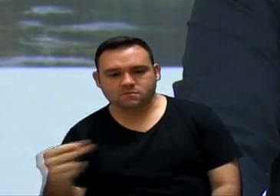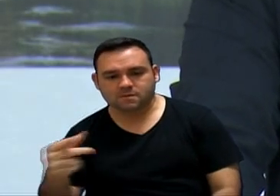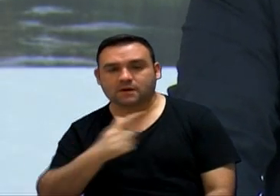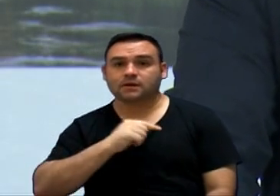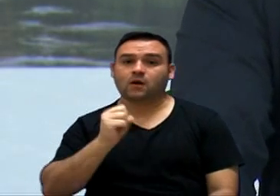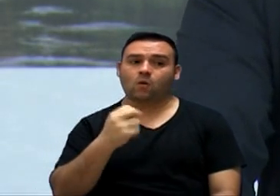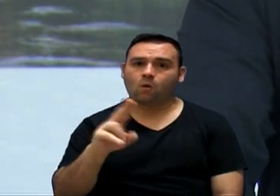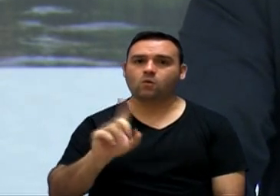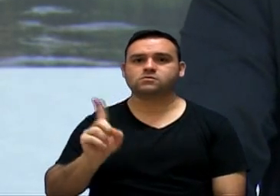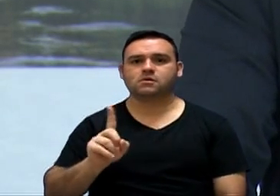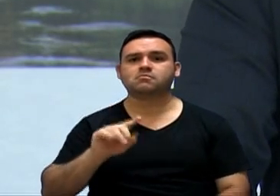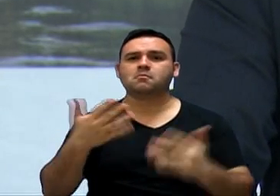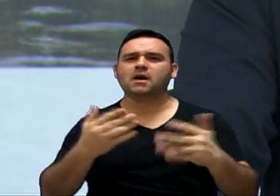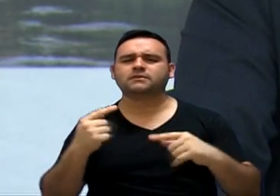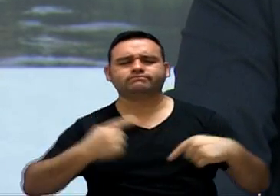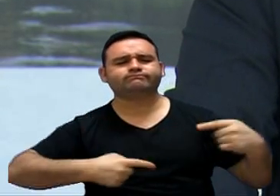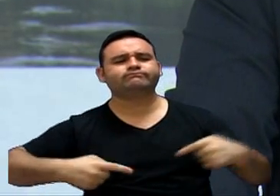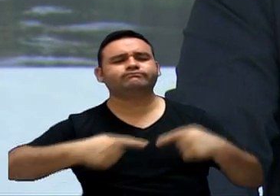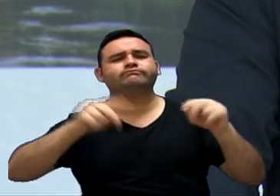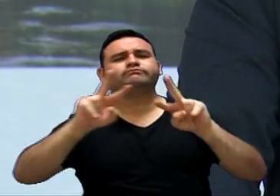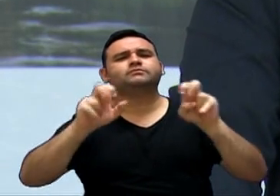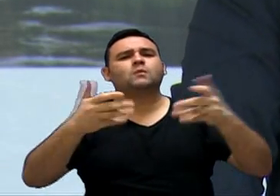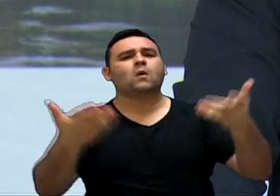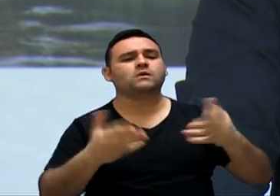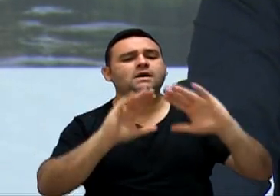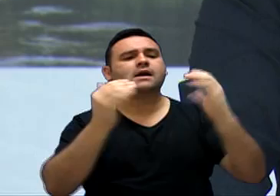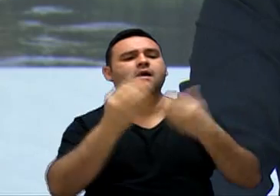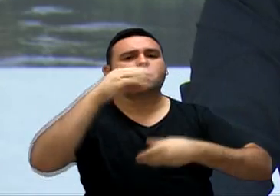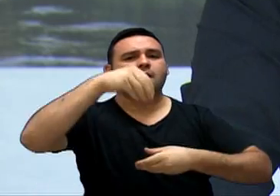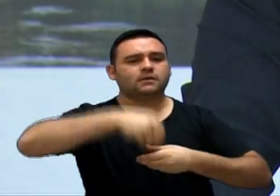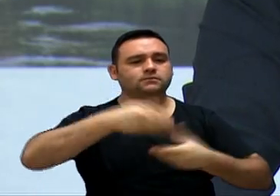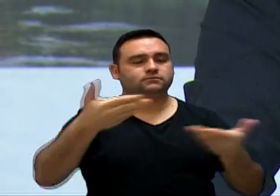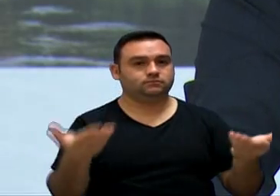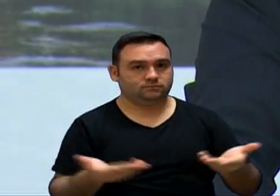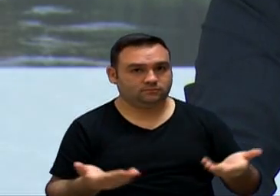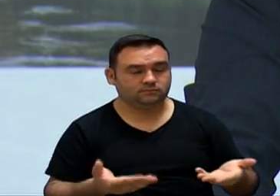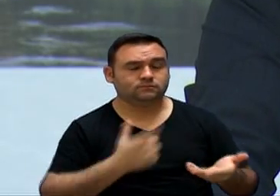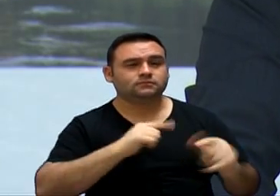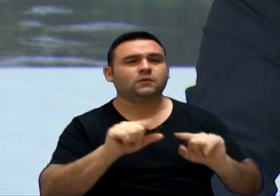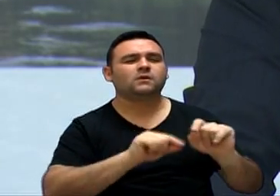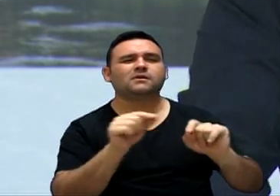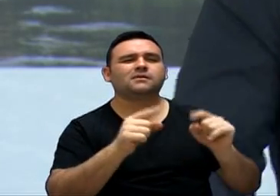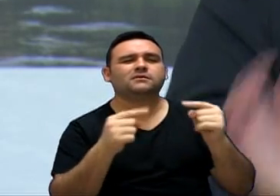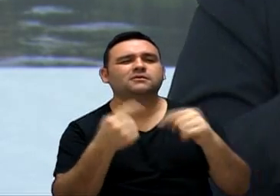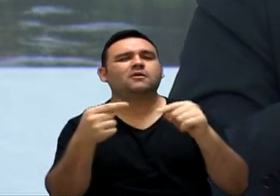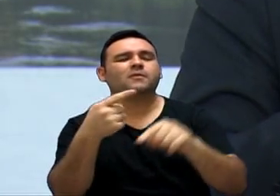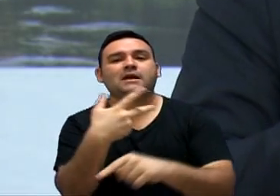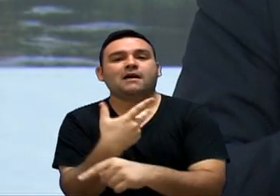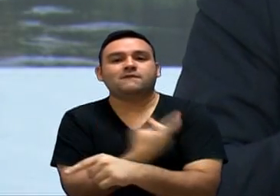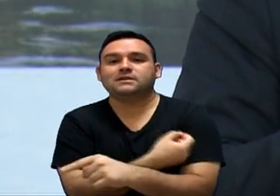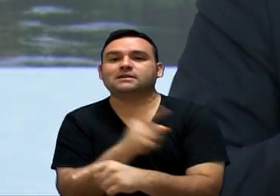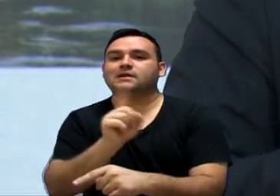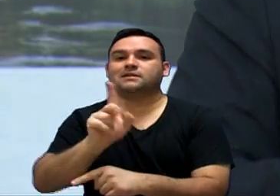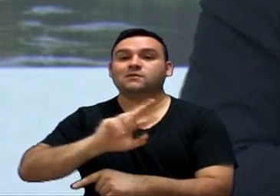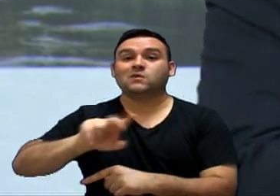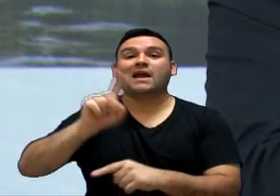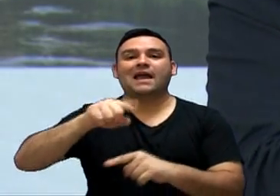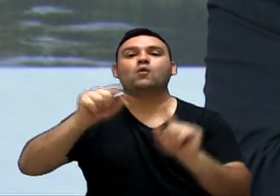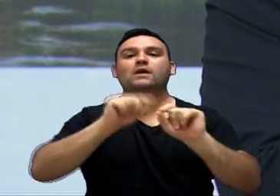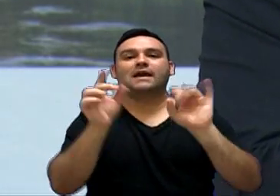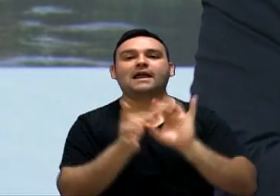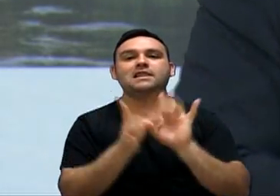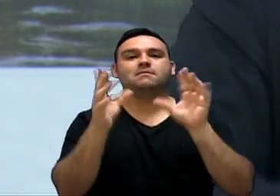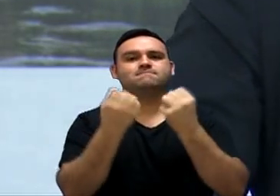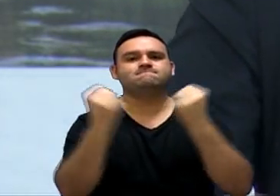não. A questão discutida aqui hoje, na Casa do Povo, em nada tem a ver com a vacina, e sim com a